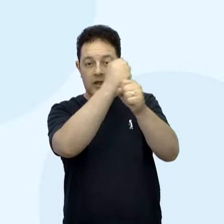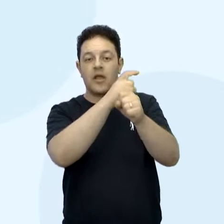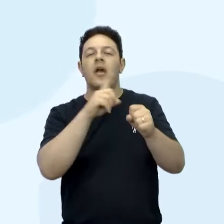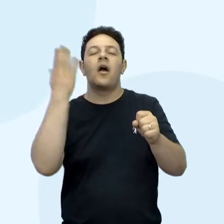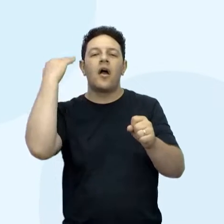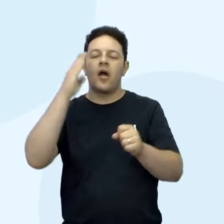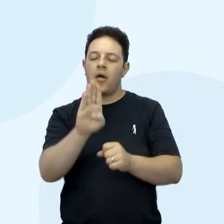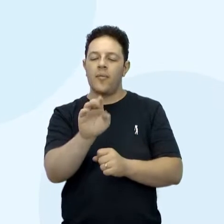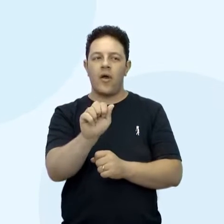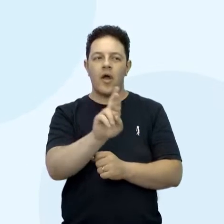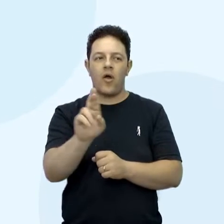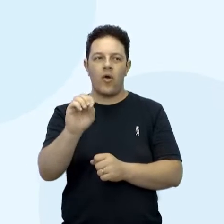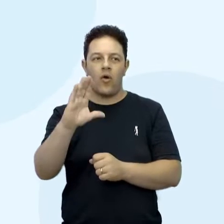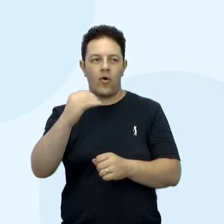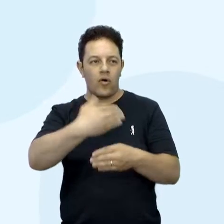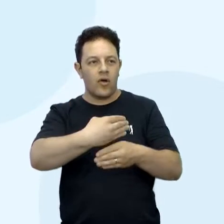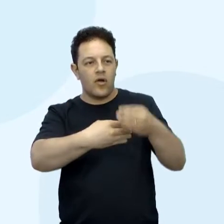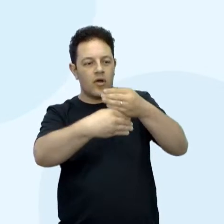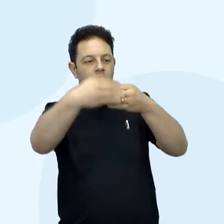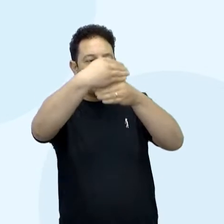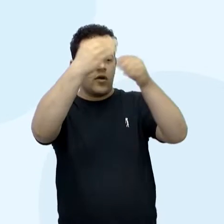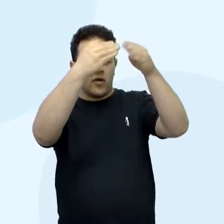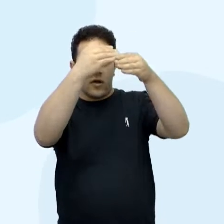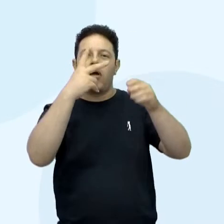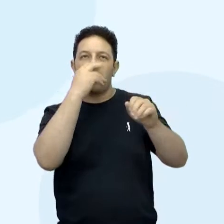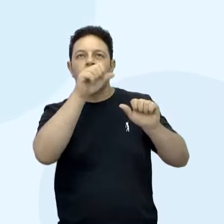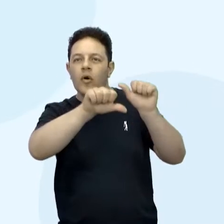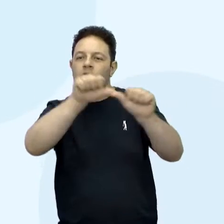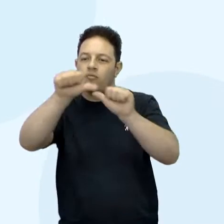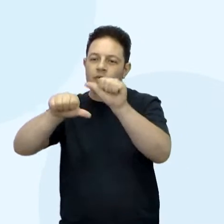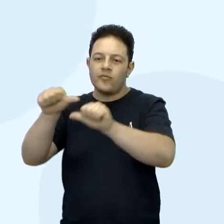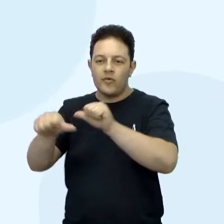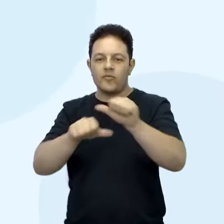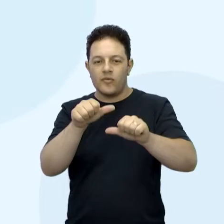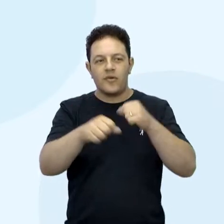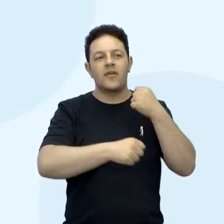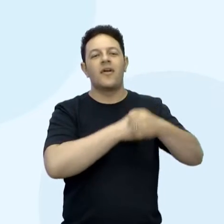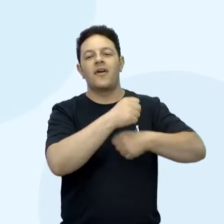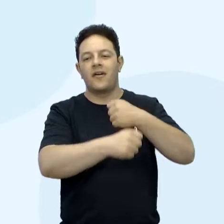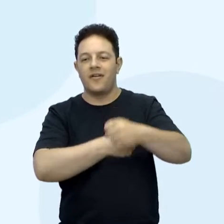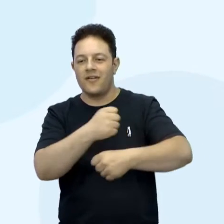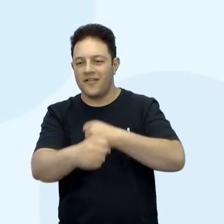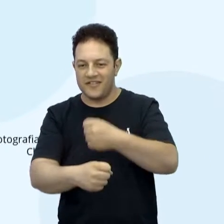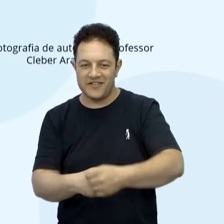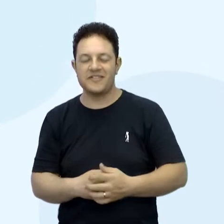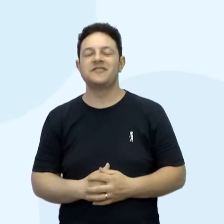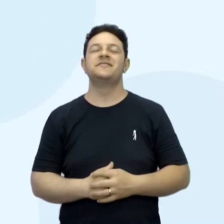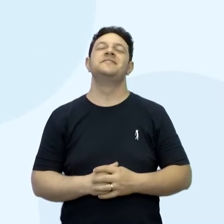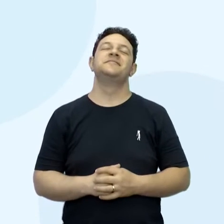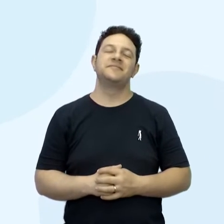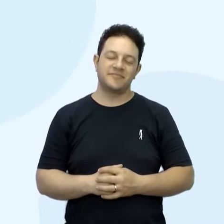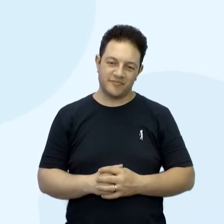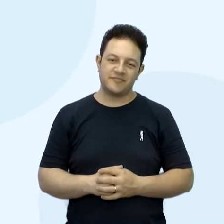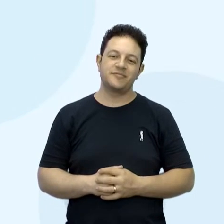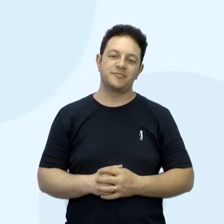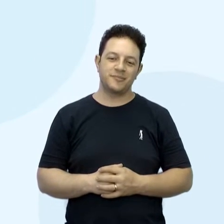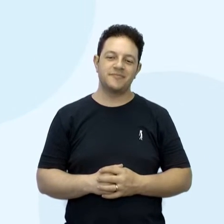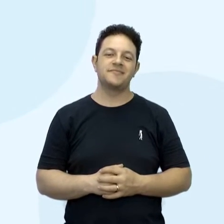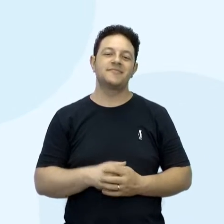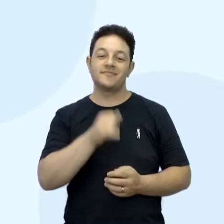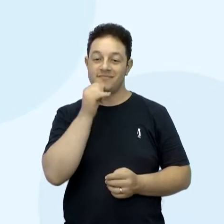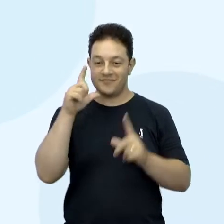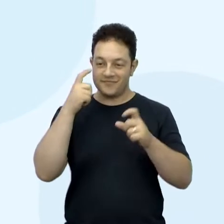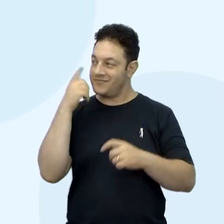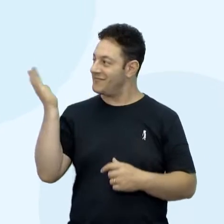barroco e passou aí por várias modificações ao longo do tempo. Bem, aqui nós temos